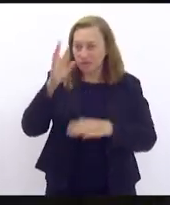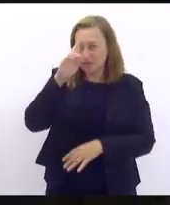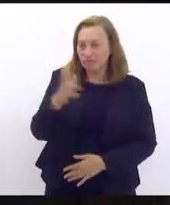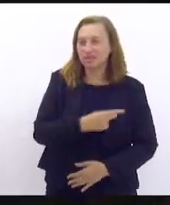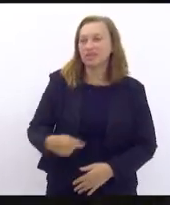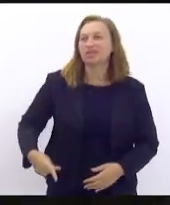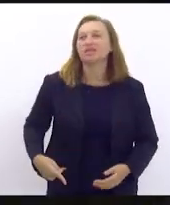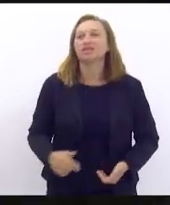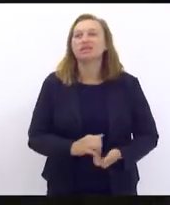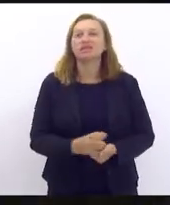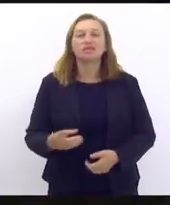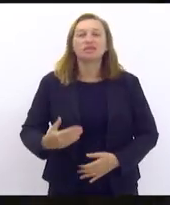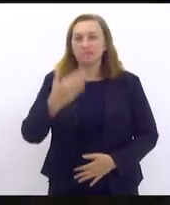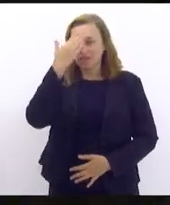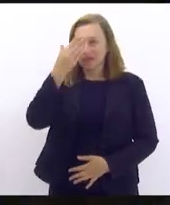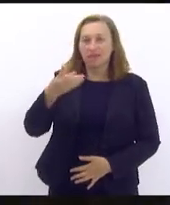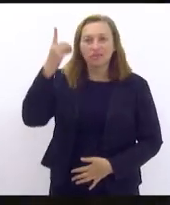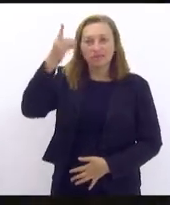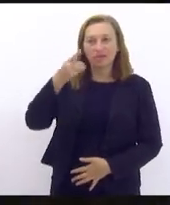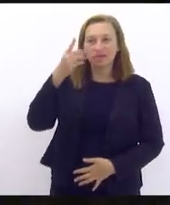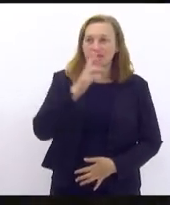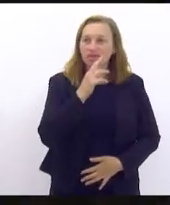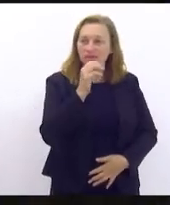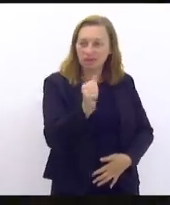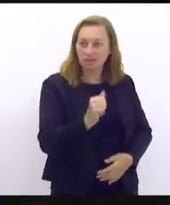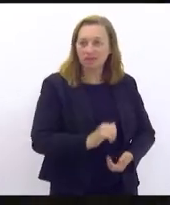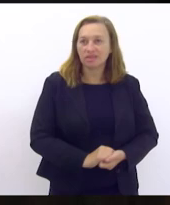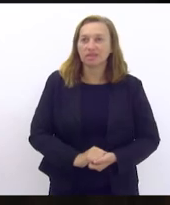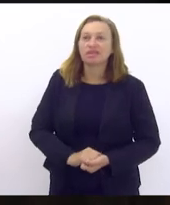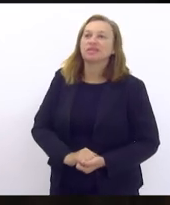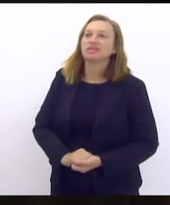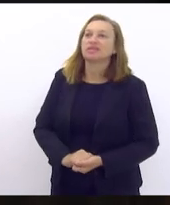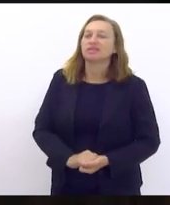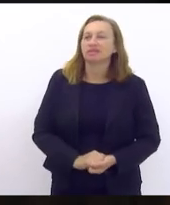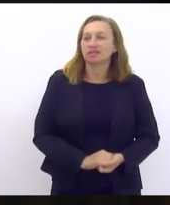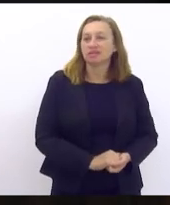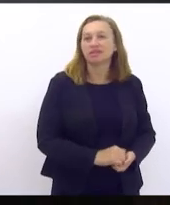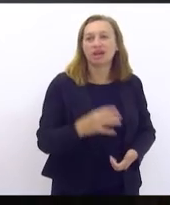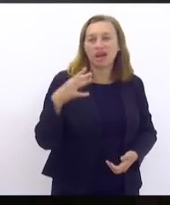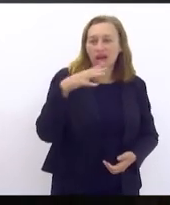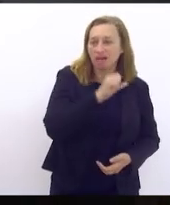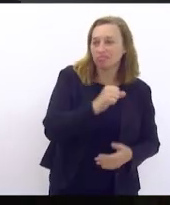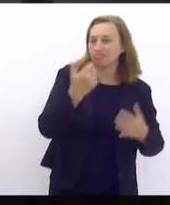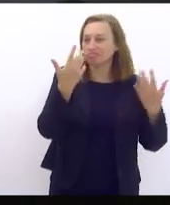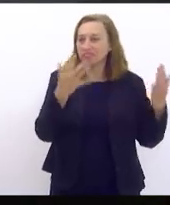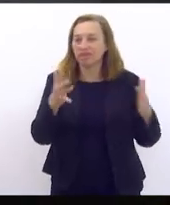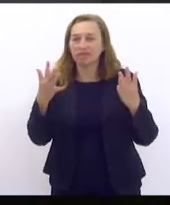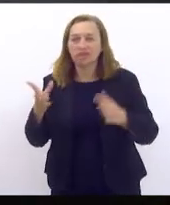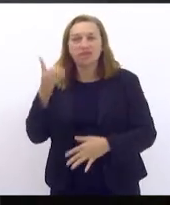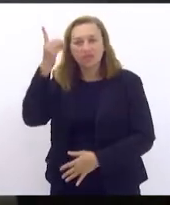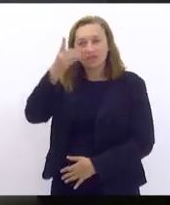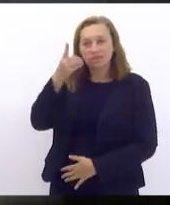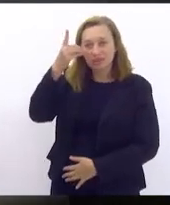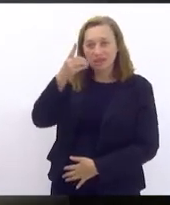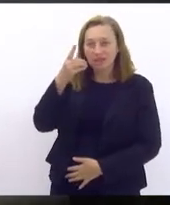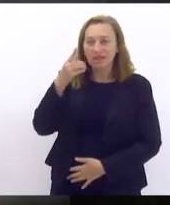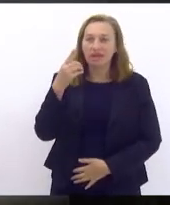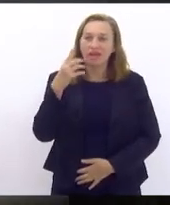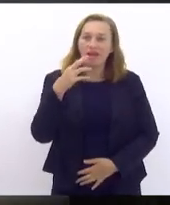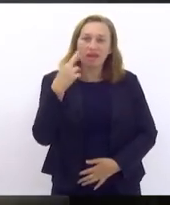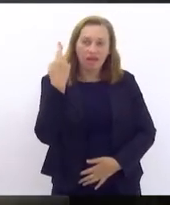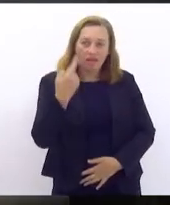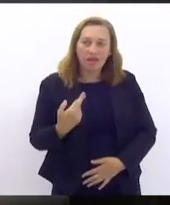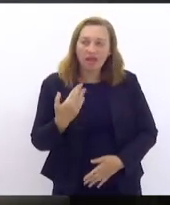obrigado, deputado Amorim. Presidente, deputado é muito rápido. Eu queria saudar a deputada Renata Souza